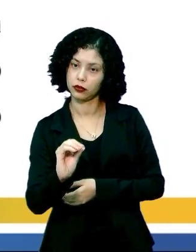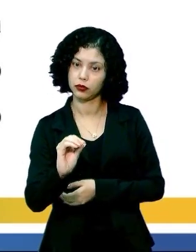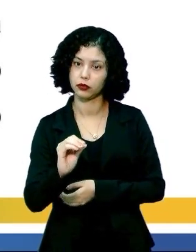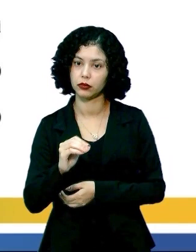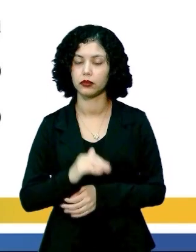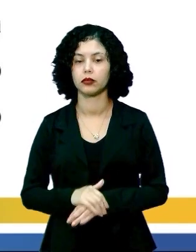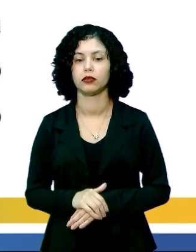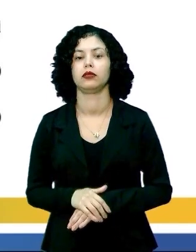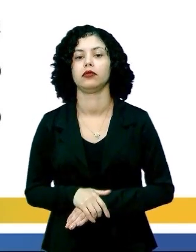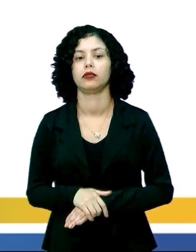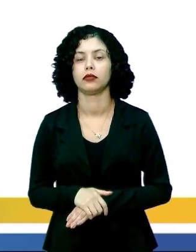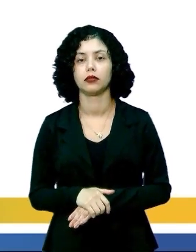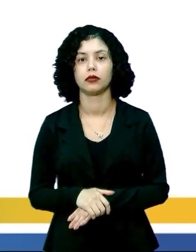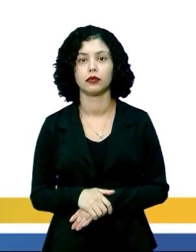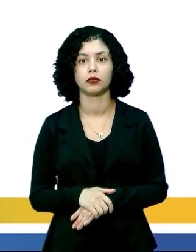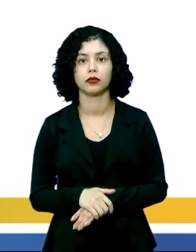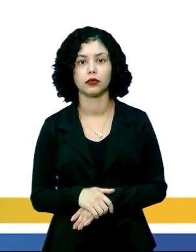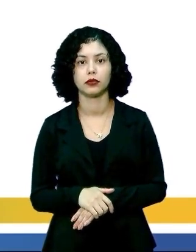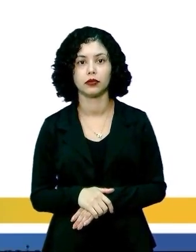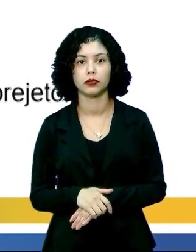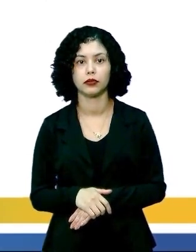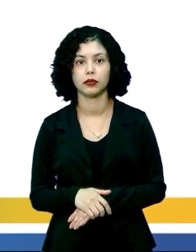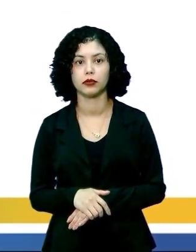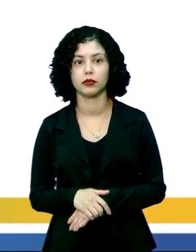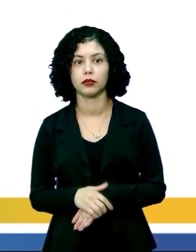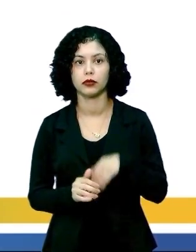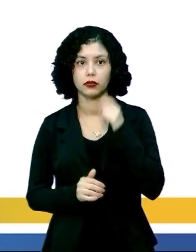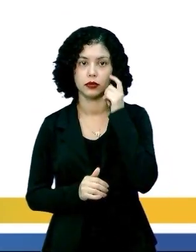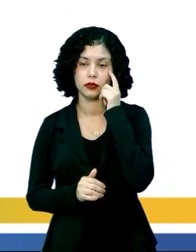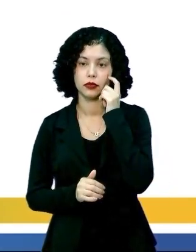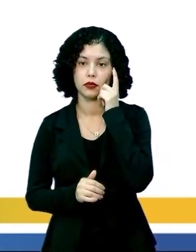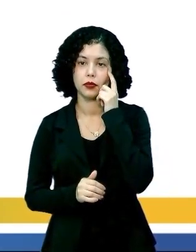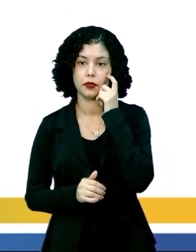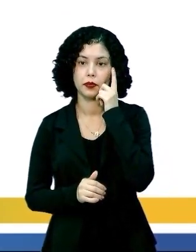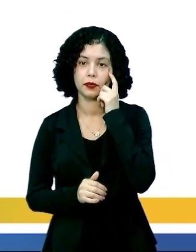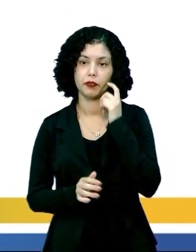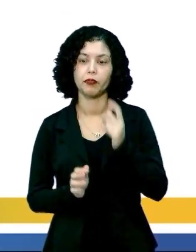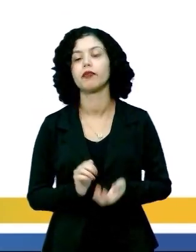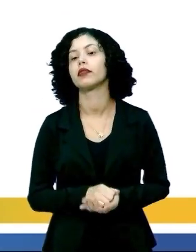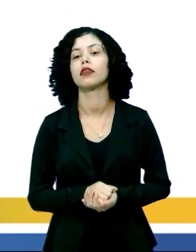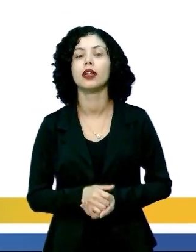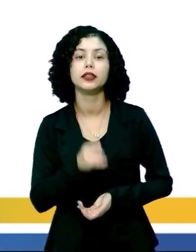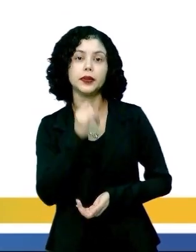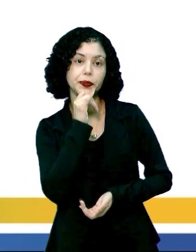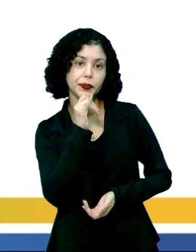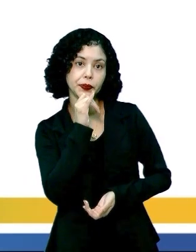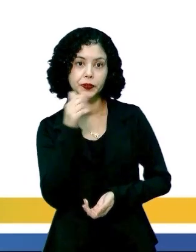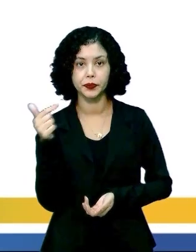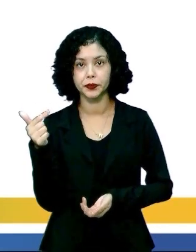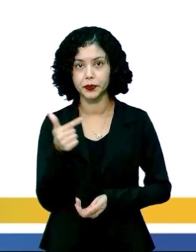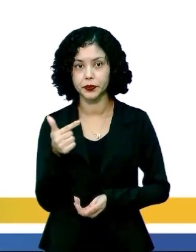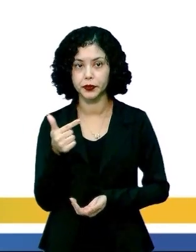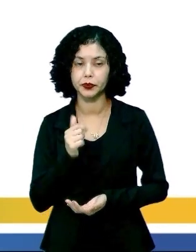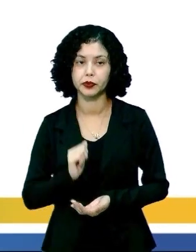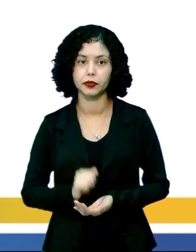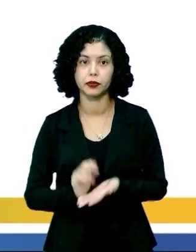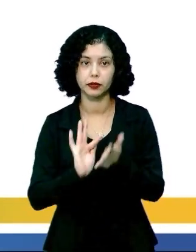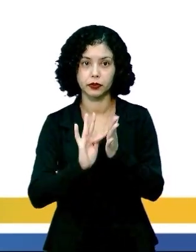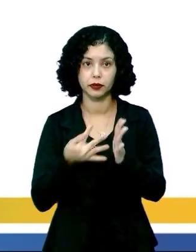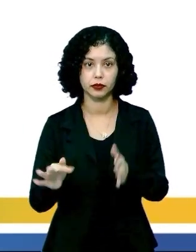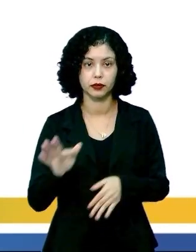de algum elemento do contradomínio. Vejamos o exemplo 2.